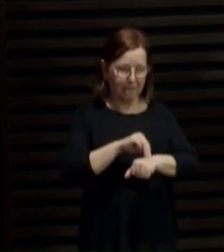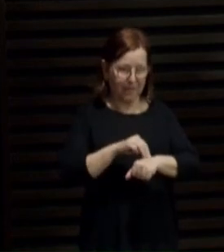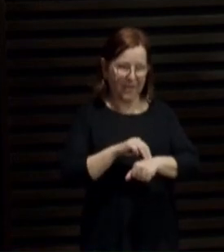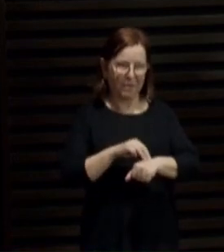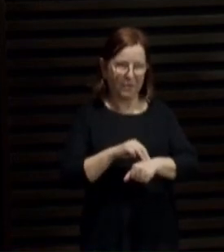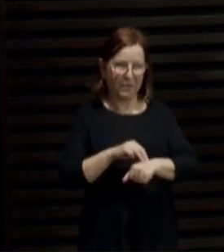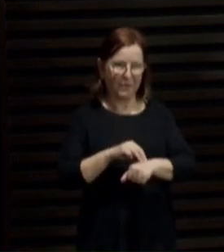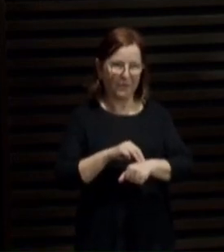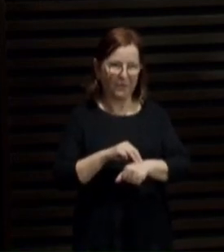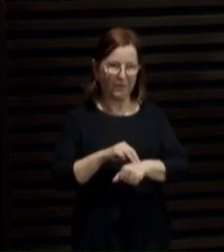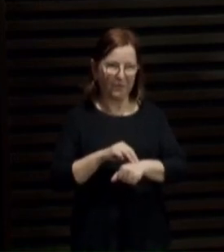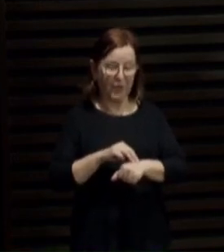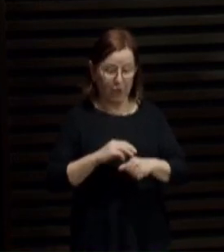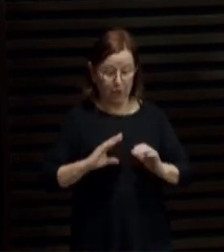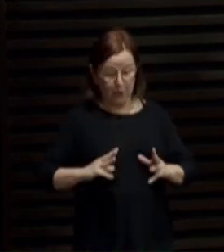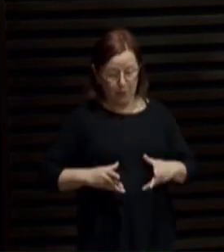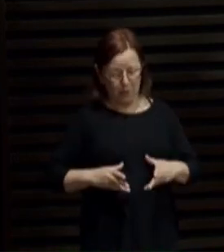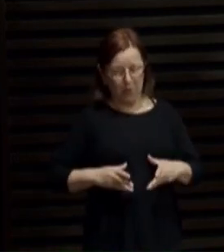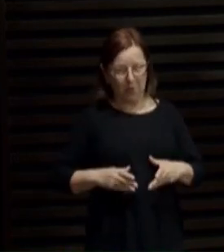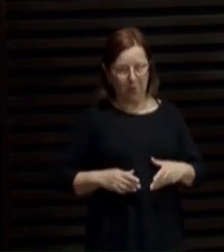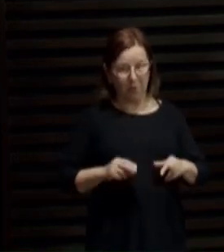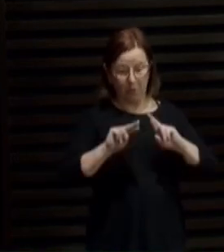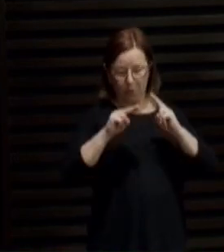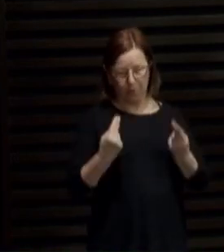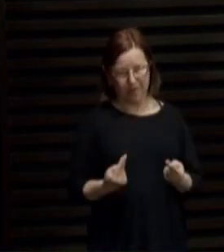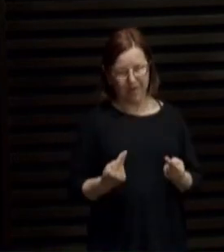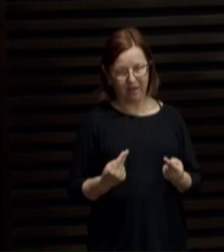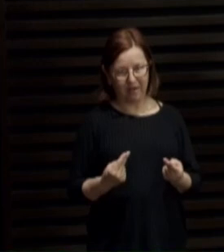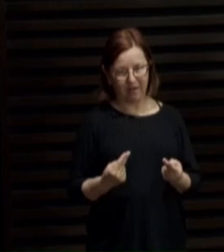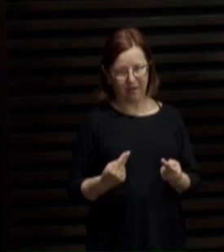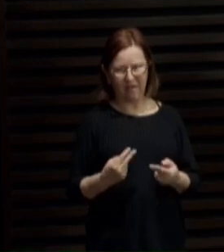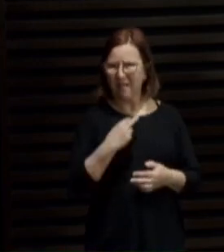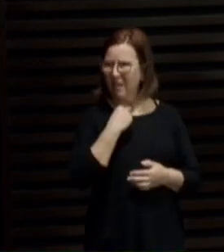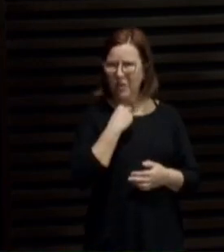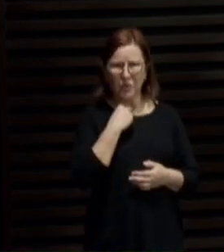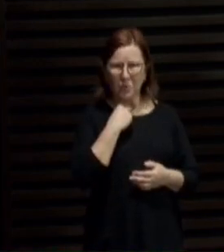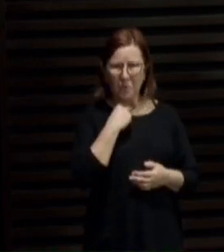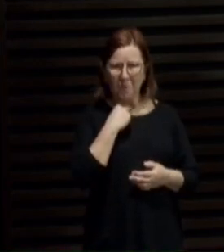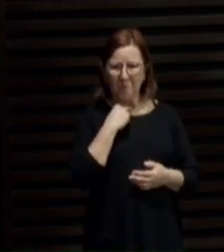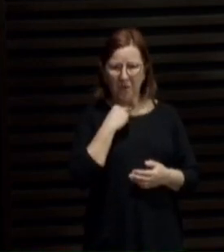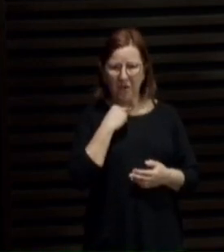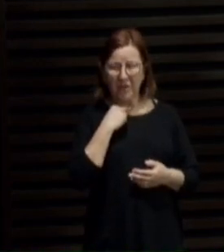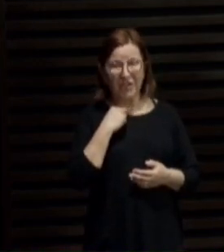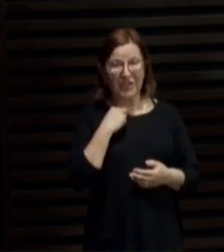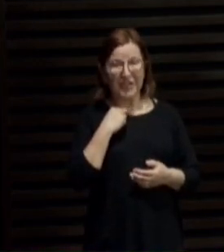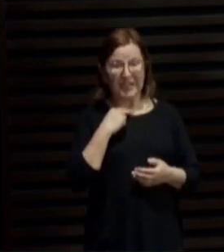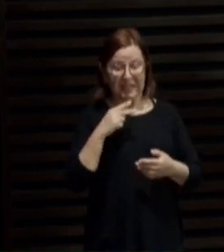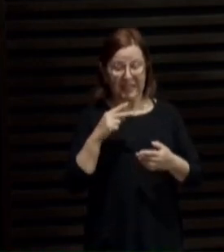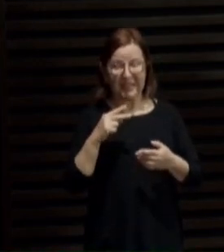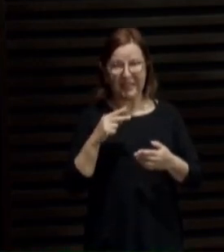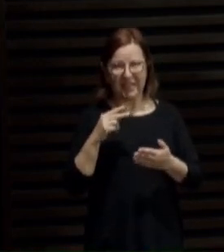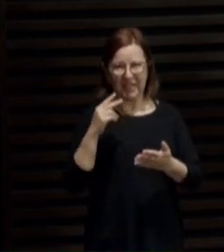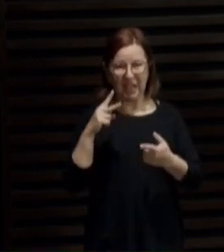não pode viver fora do corpo. Do mesmo modo que um membro da igreja de Cristo não pode viver